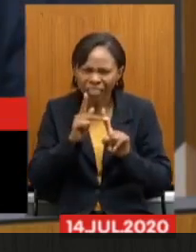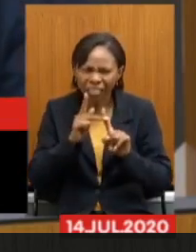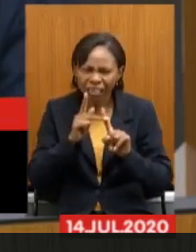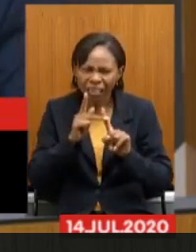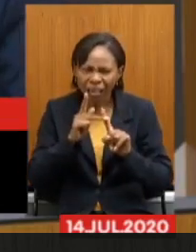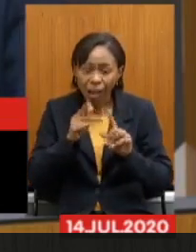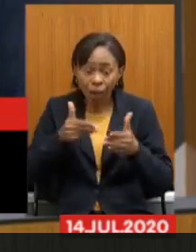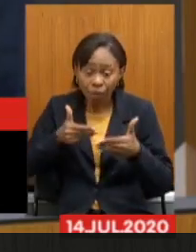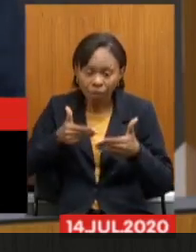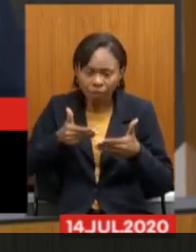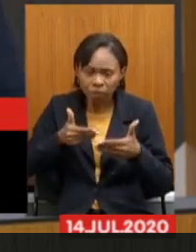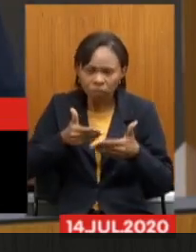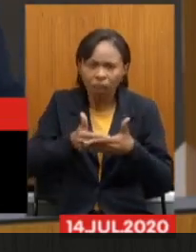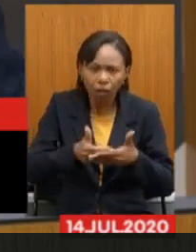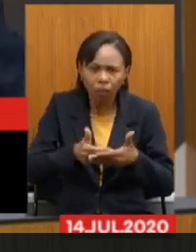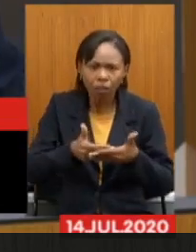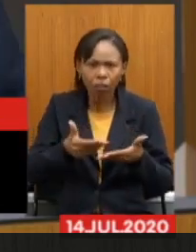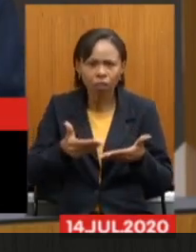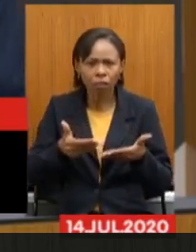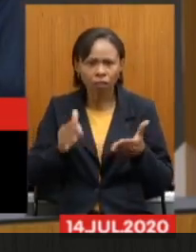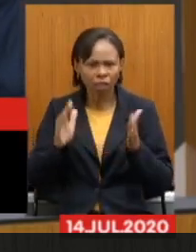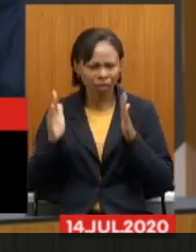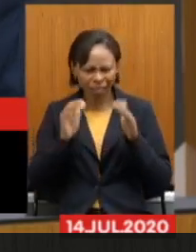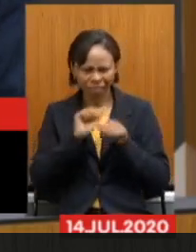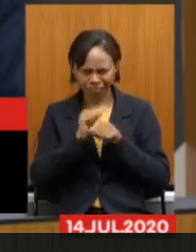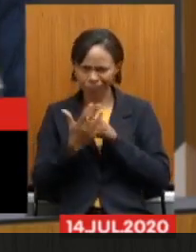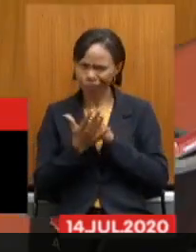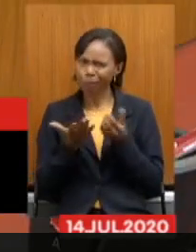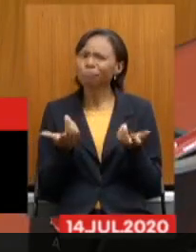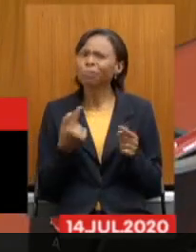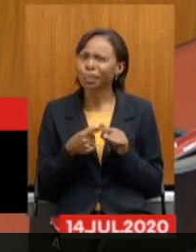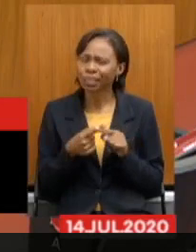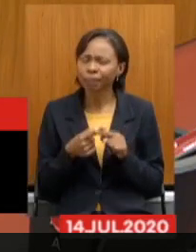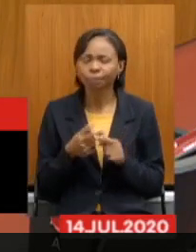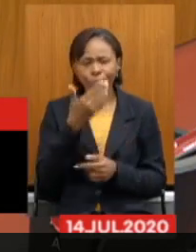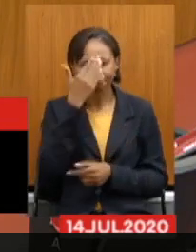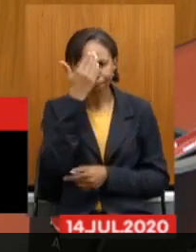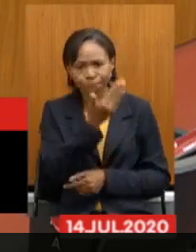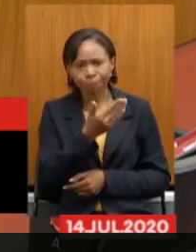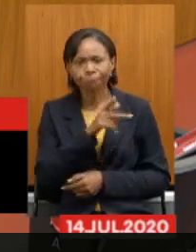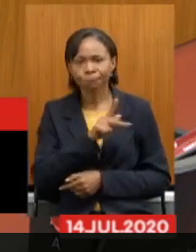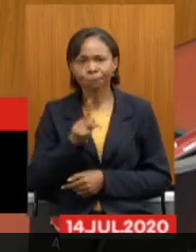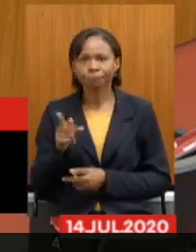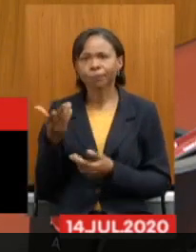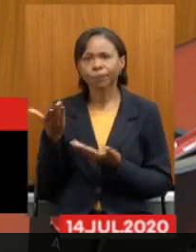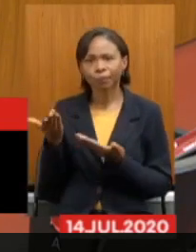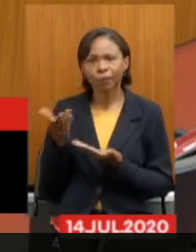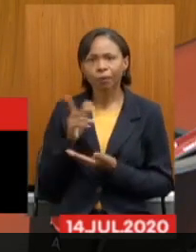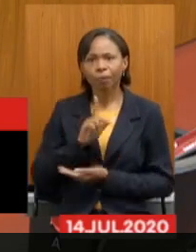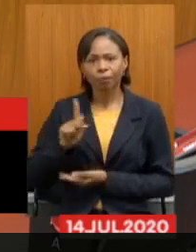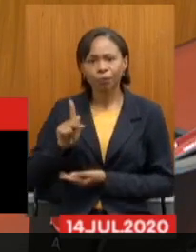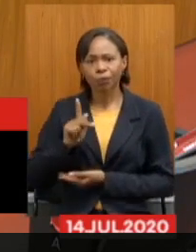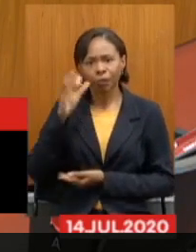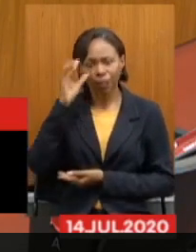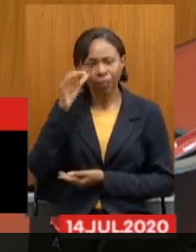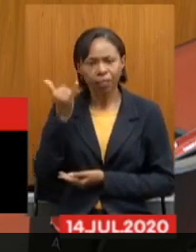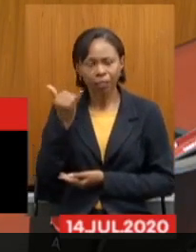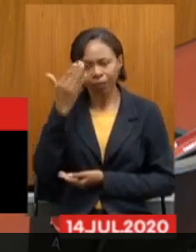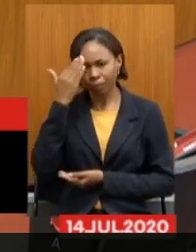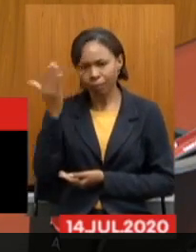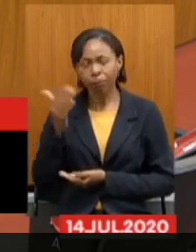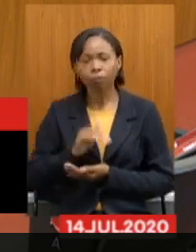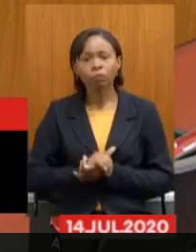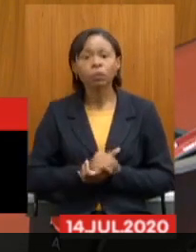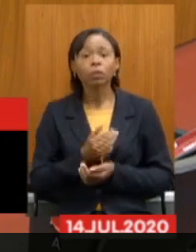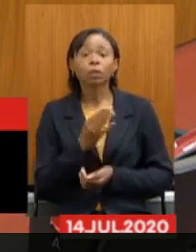meio a essa pandemia? Obrigado, senhor presidente. Obrigado, professor Cleiton. Agora, com a palavra, o deputado Betão, por